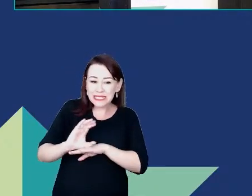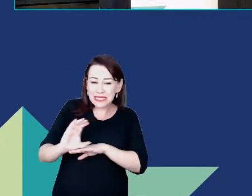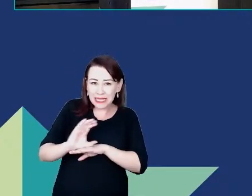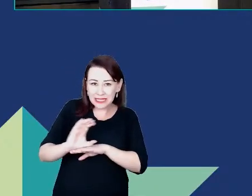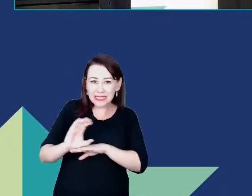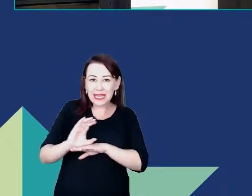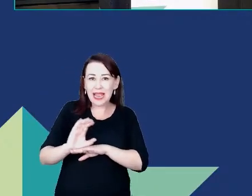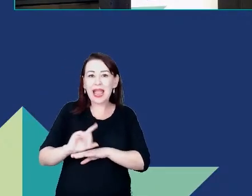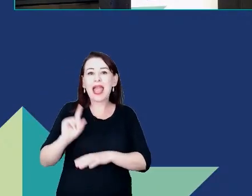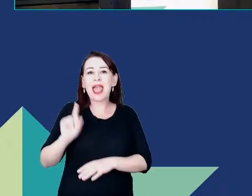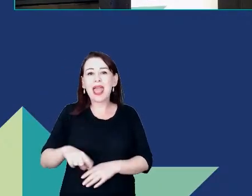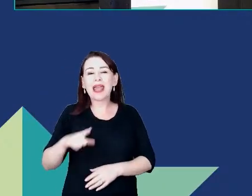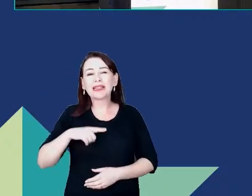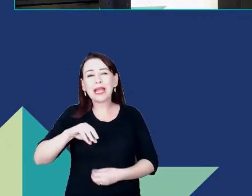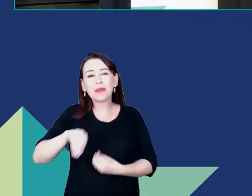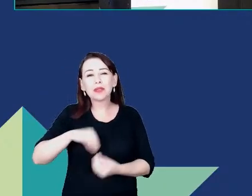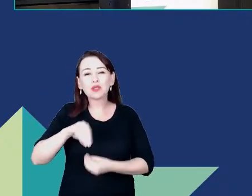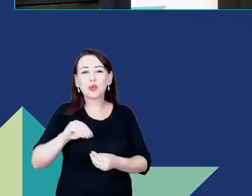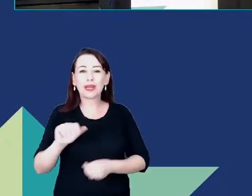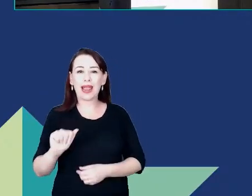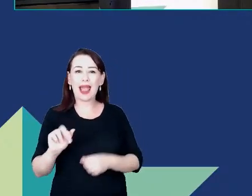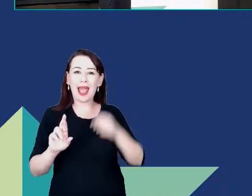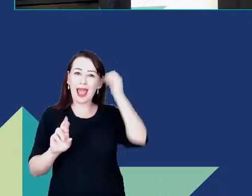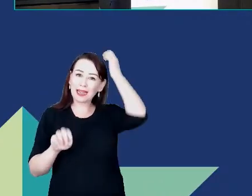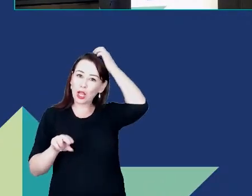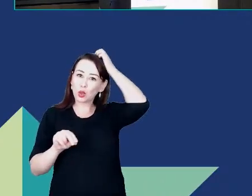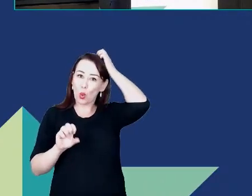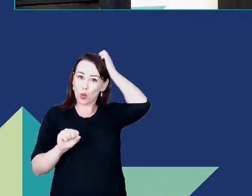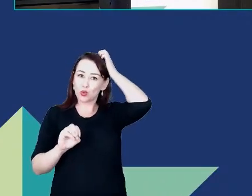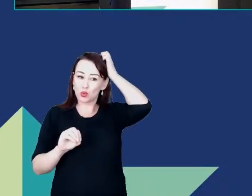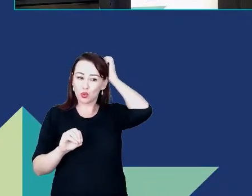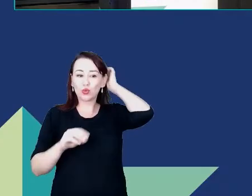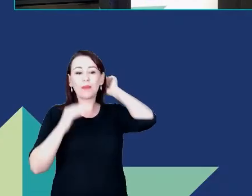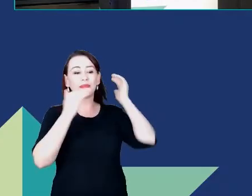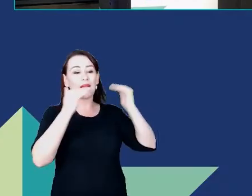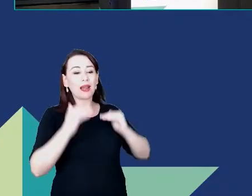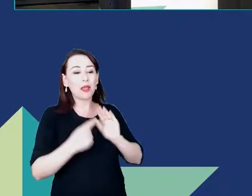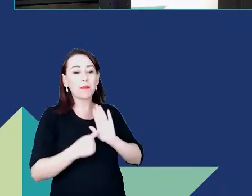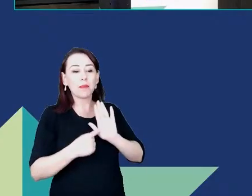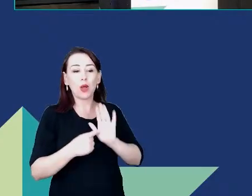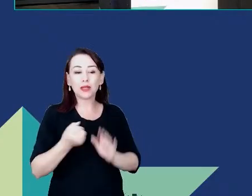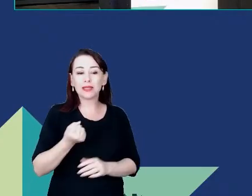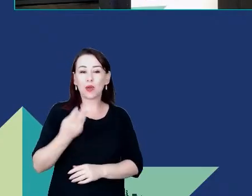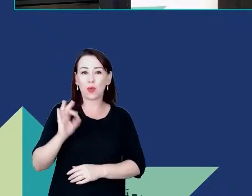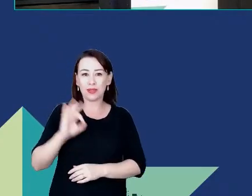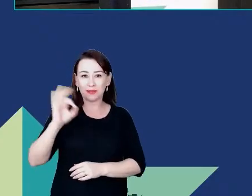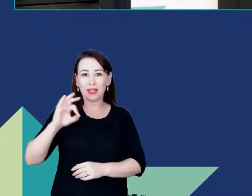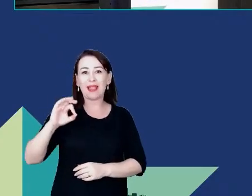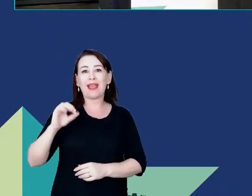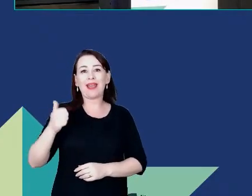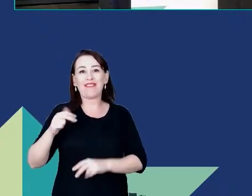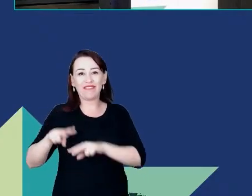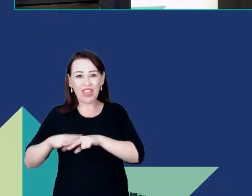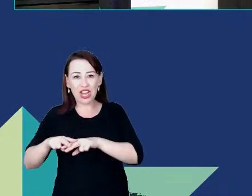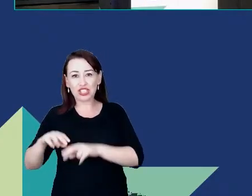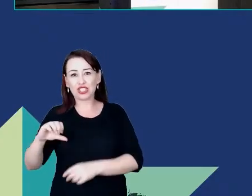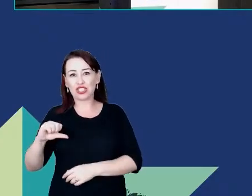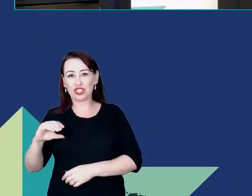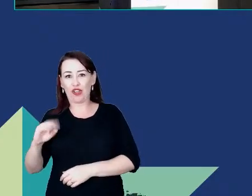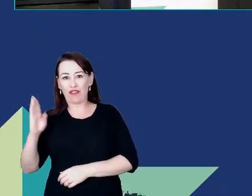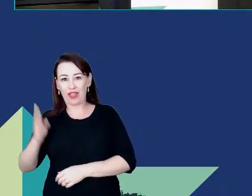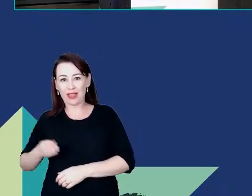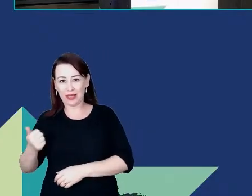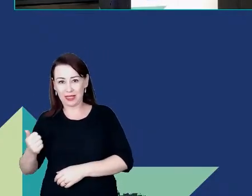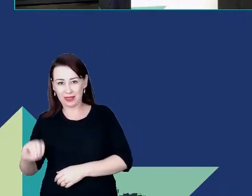né? Essa magenta é o 95,5, 94,6, o verde o 90,10, o vermelho